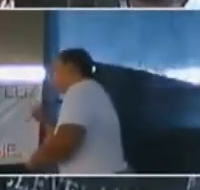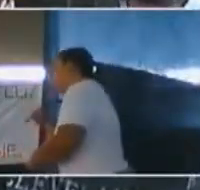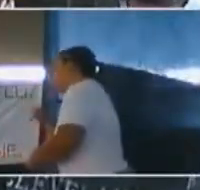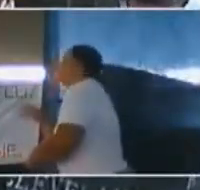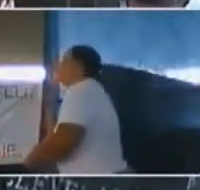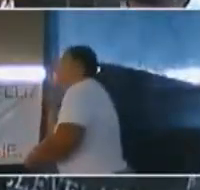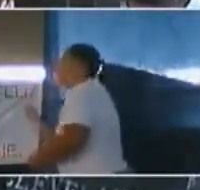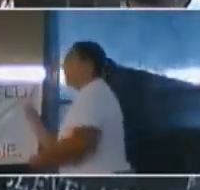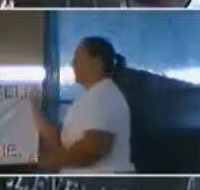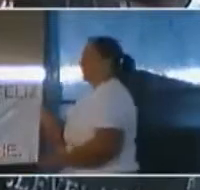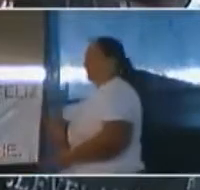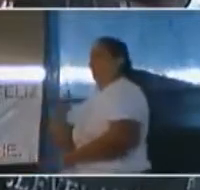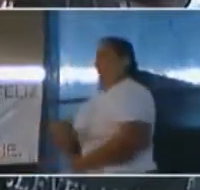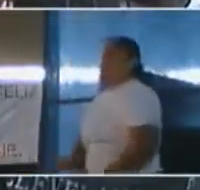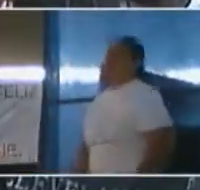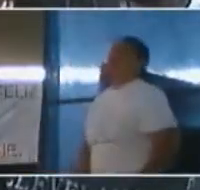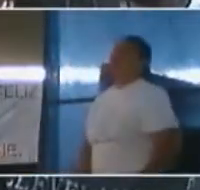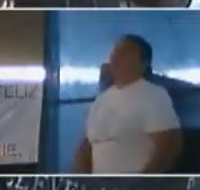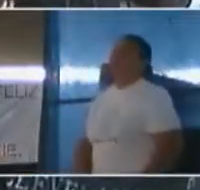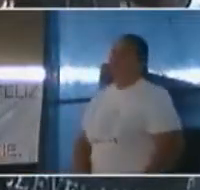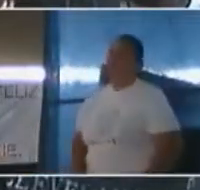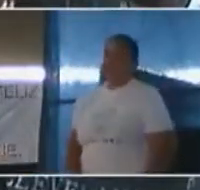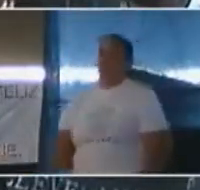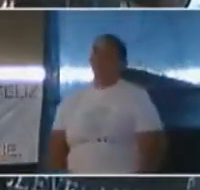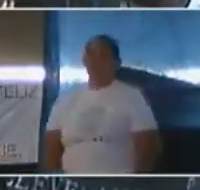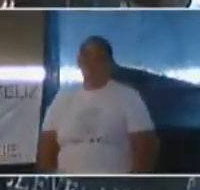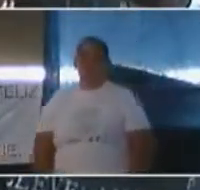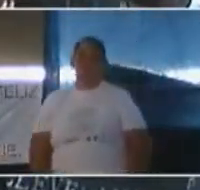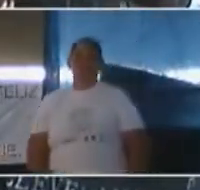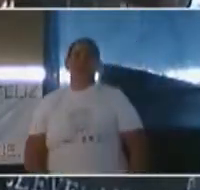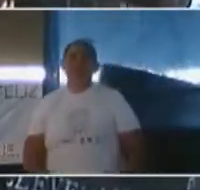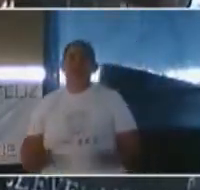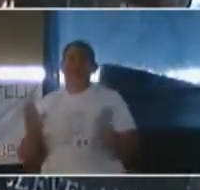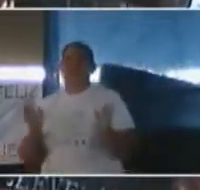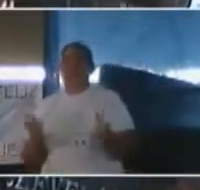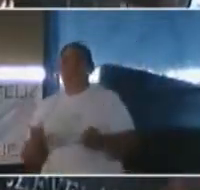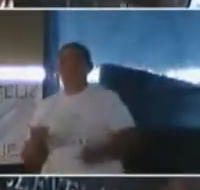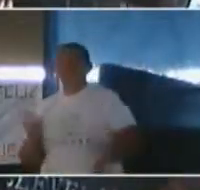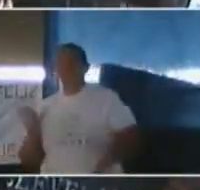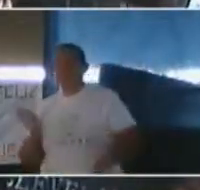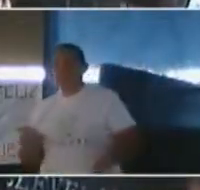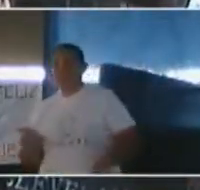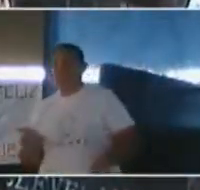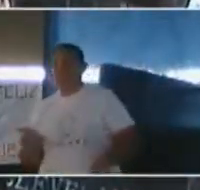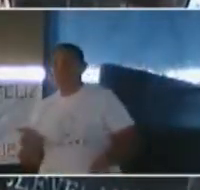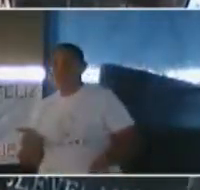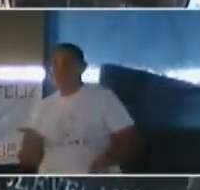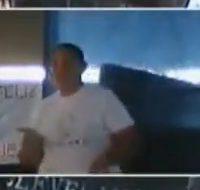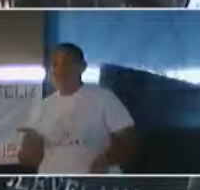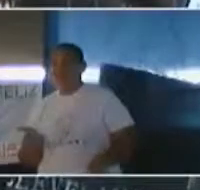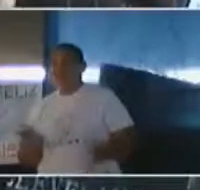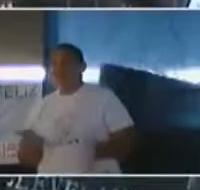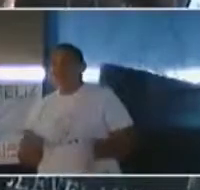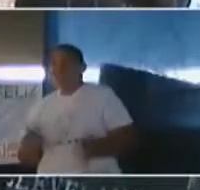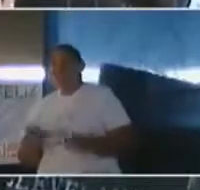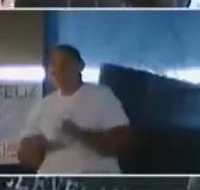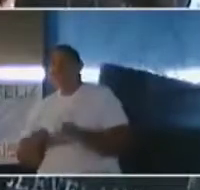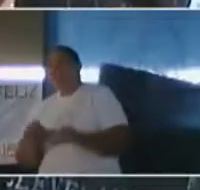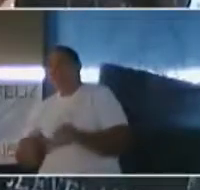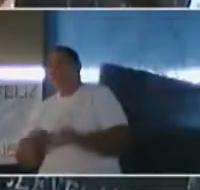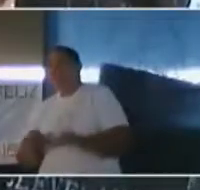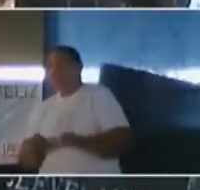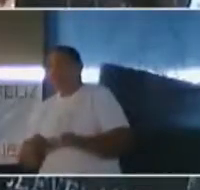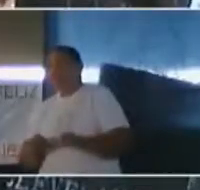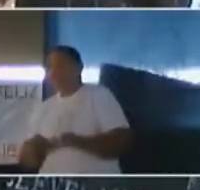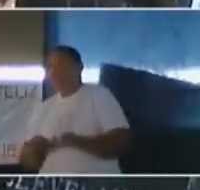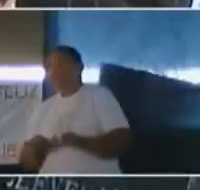de vocês levassem todo esse tempo para receber notícias de vocês? Na verdade, vocês já estariam de volta muito